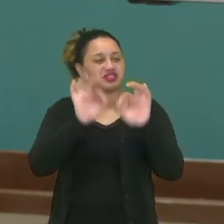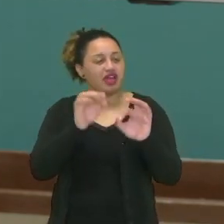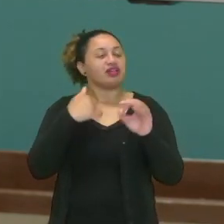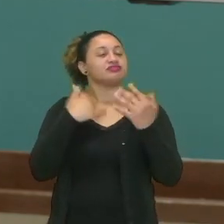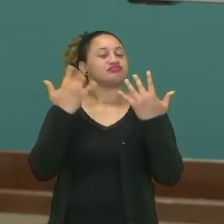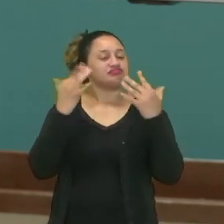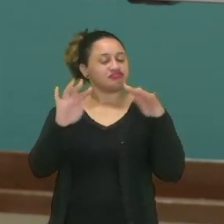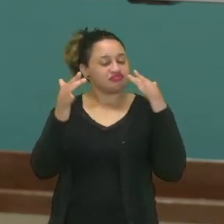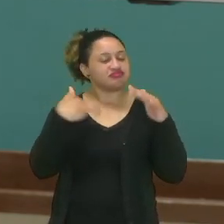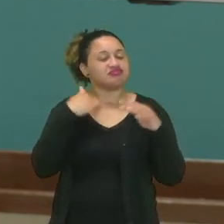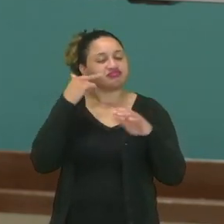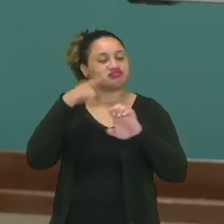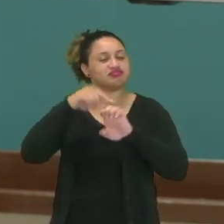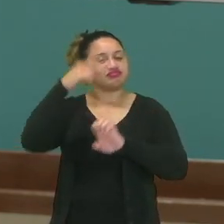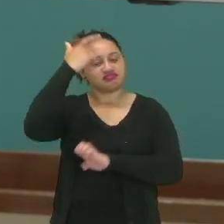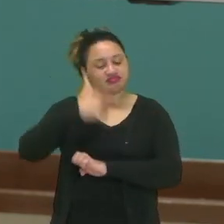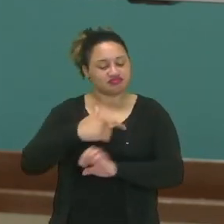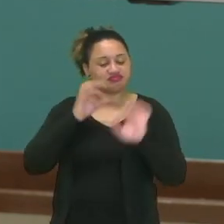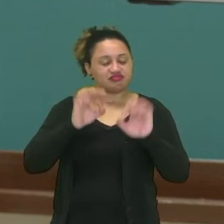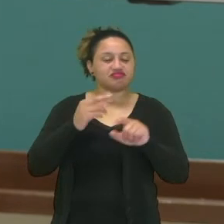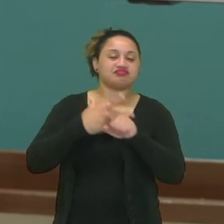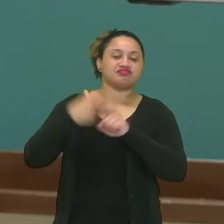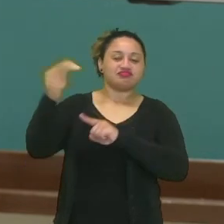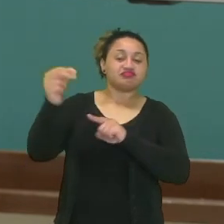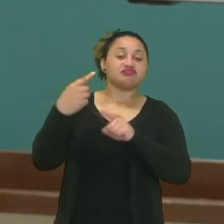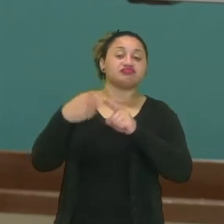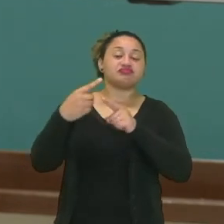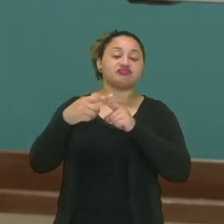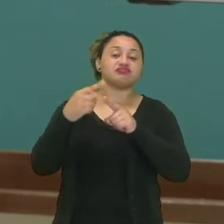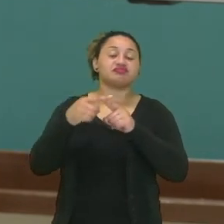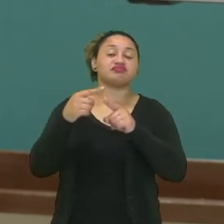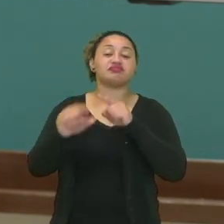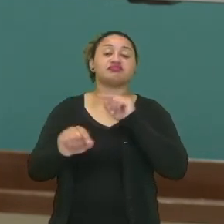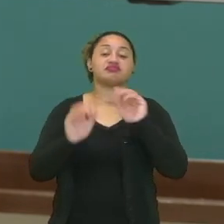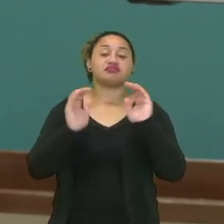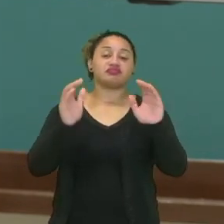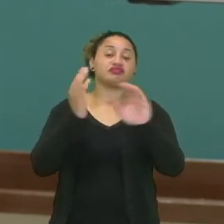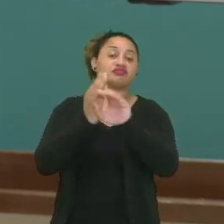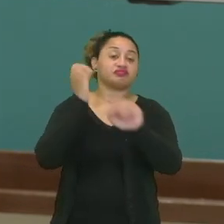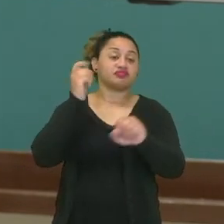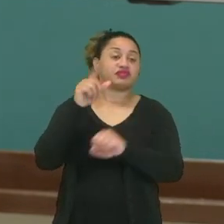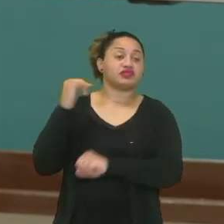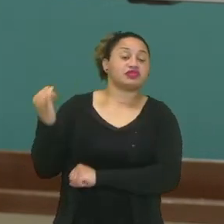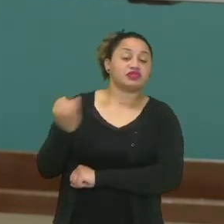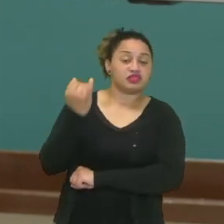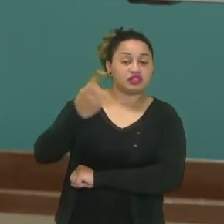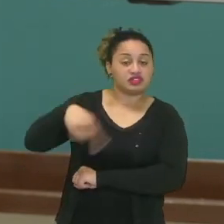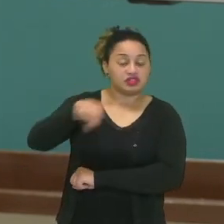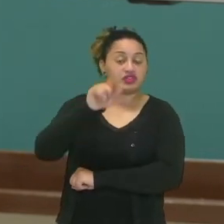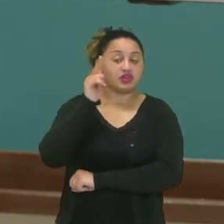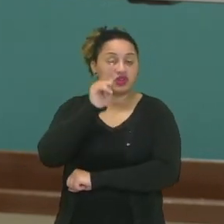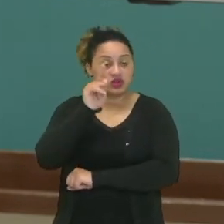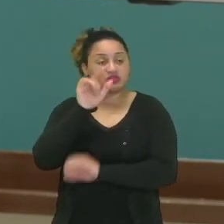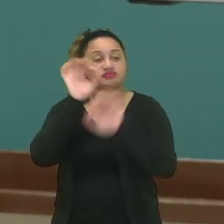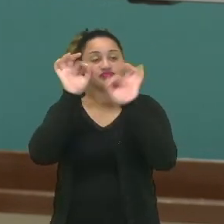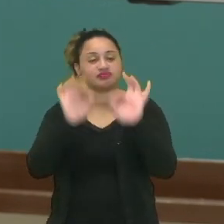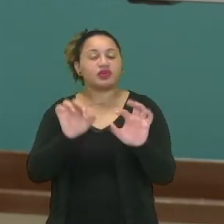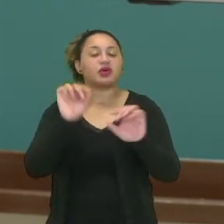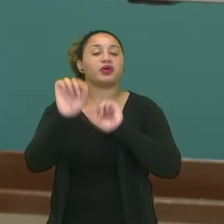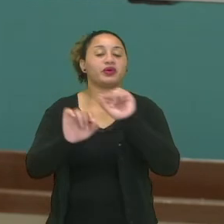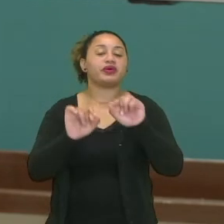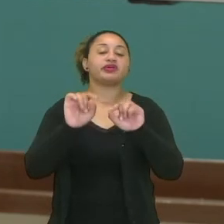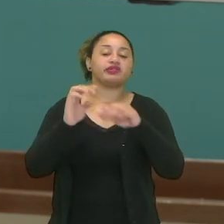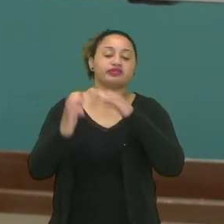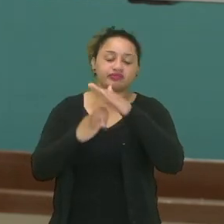bastante sucesso, porque essas funções lucro serão muito importantes para você conseguir exatamente que o seu